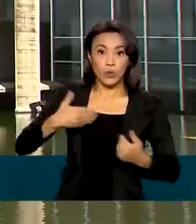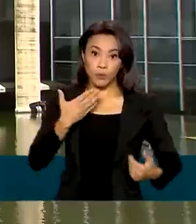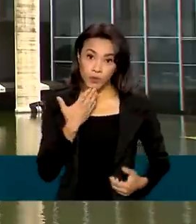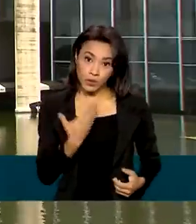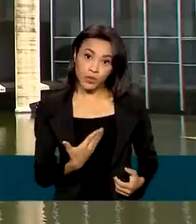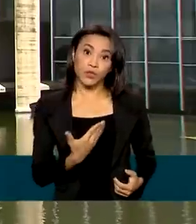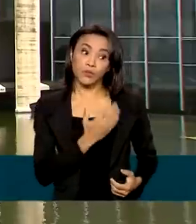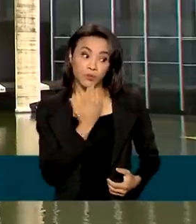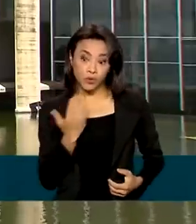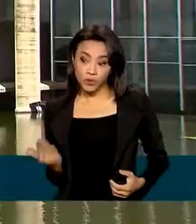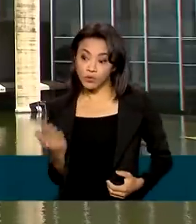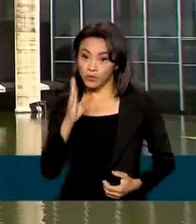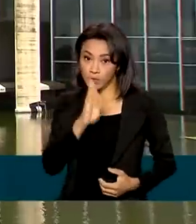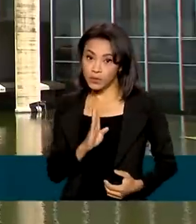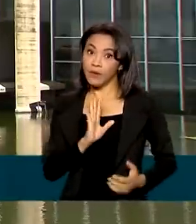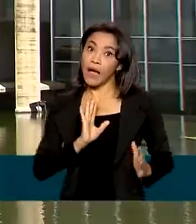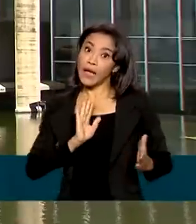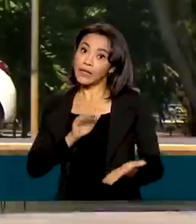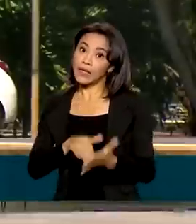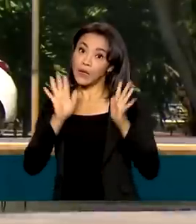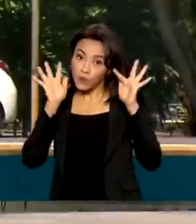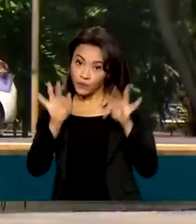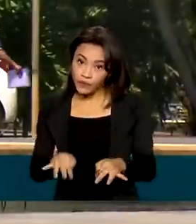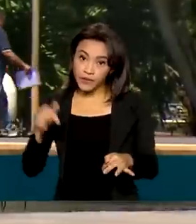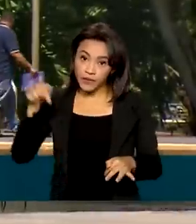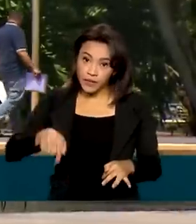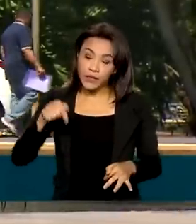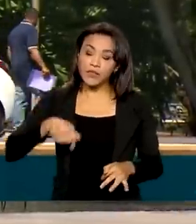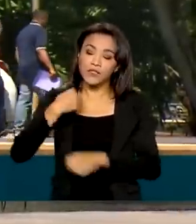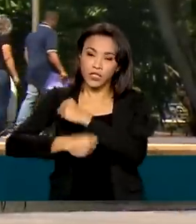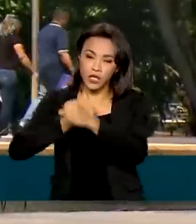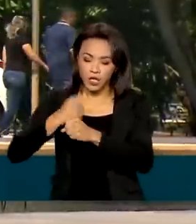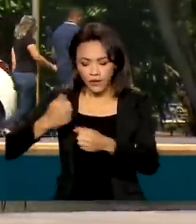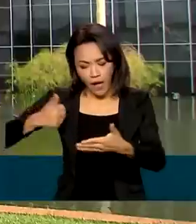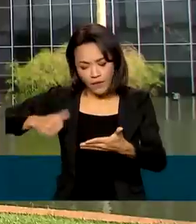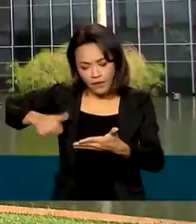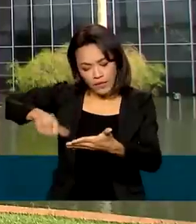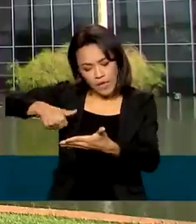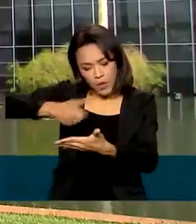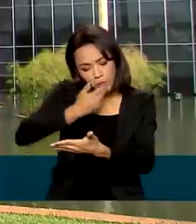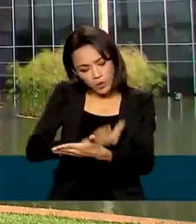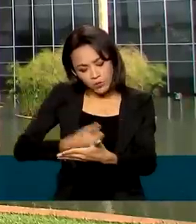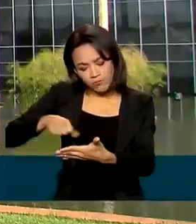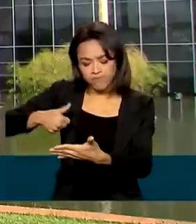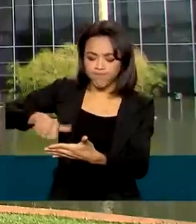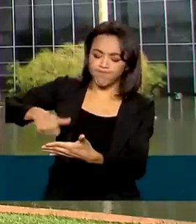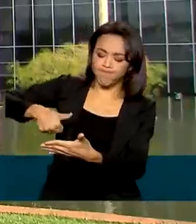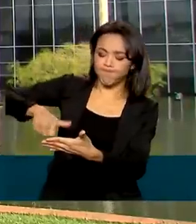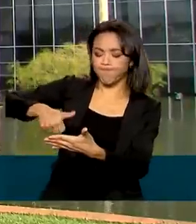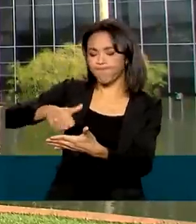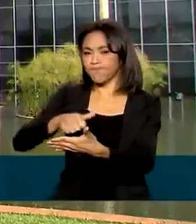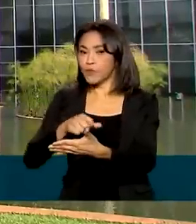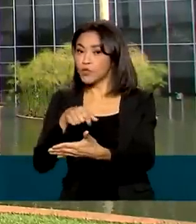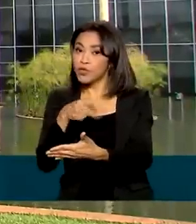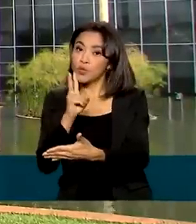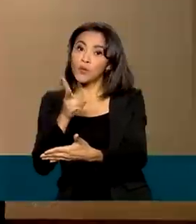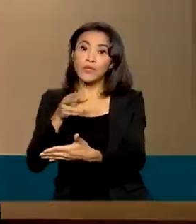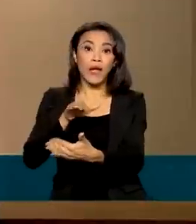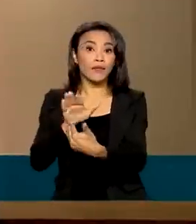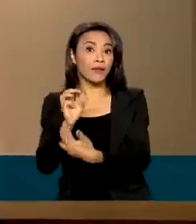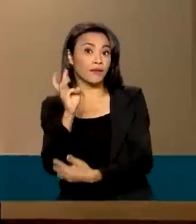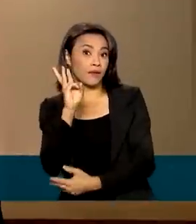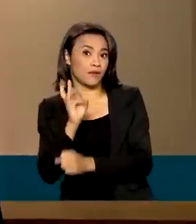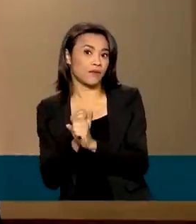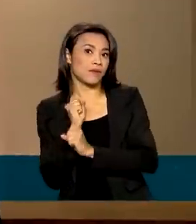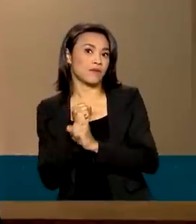ser encaminhado até o fim deste ano e a análise do roteiro de acessão deverá durar de 2 a 3 anos. Nós